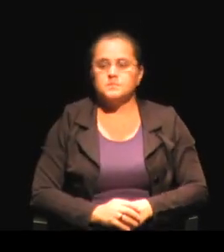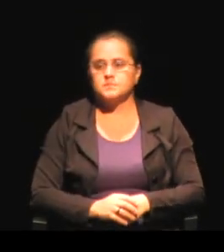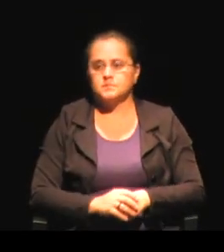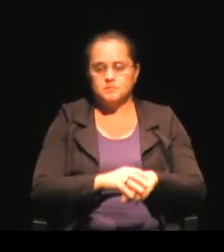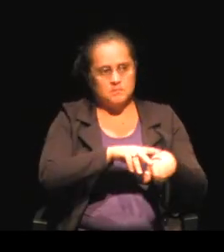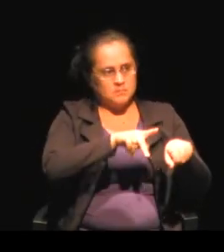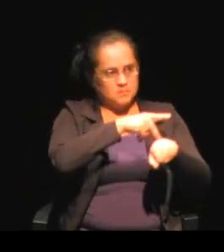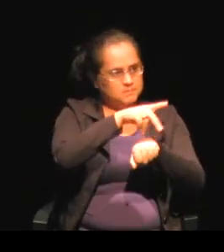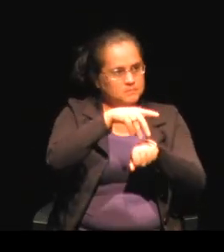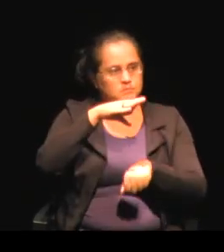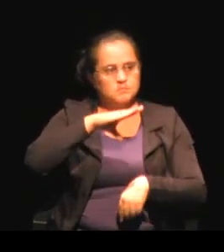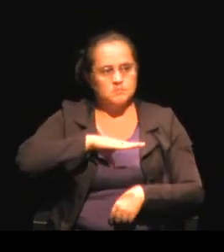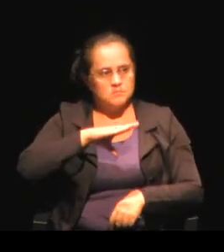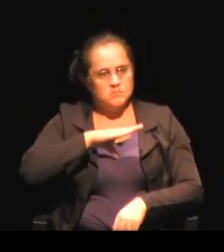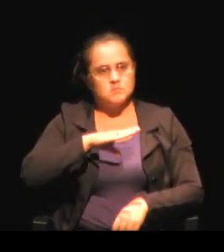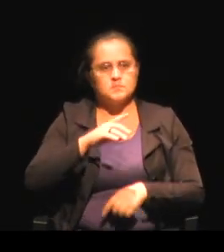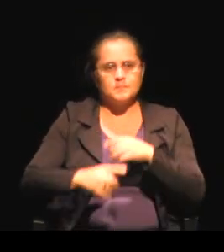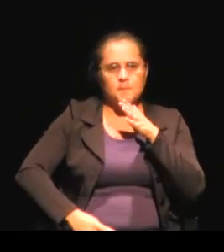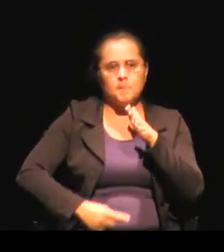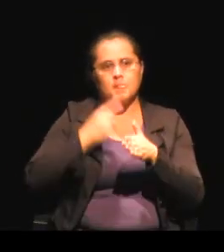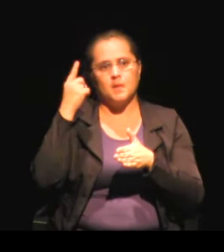resultado final foi muito bacana, assim, em termos de...